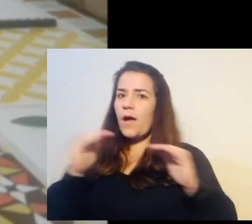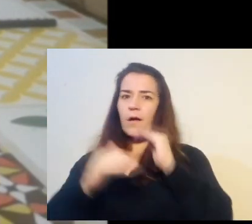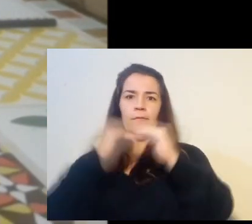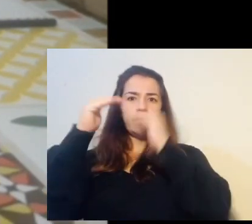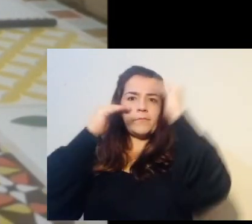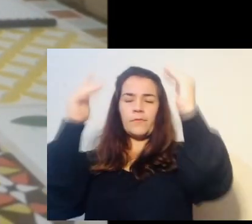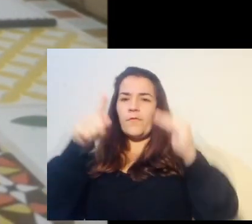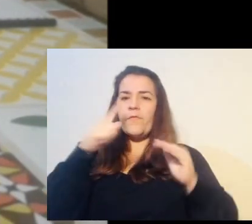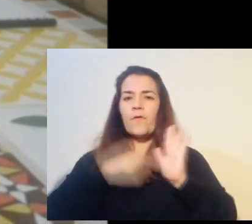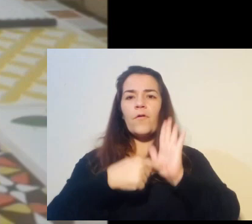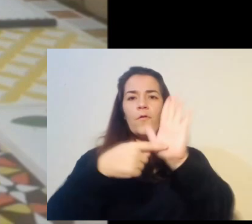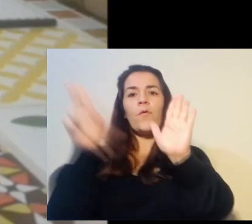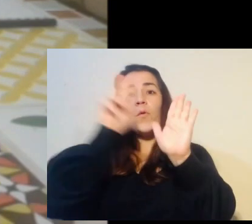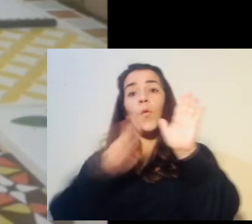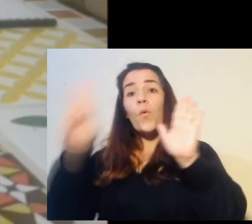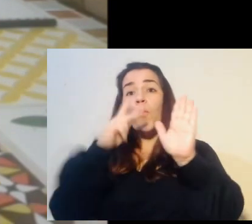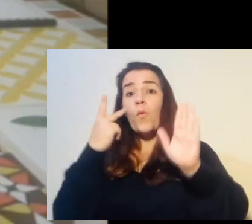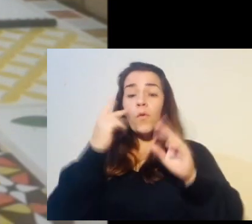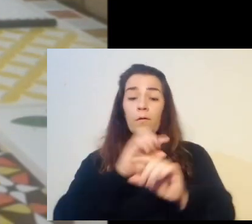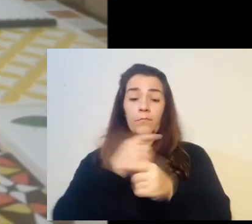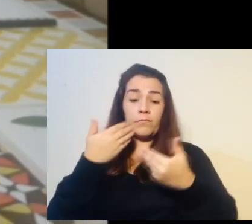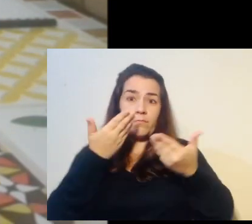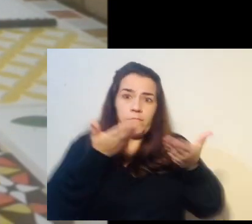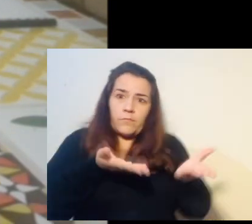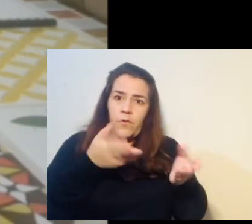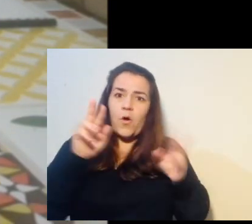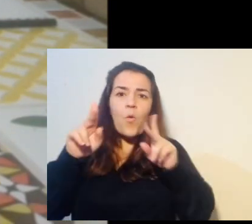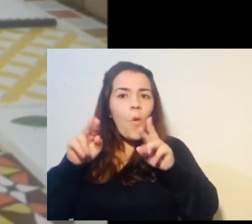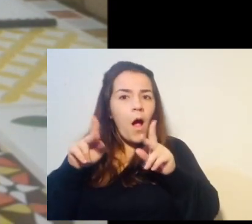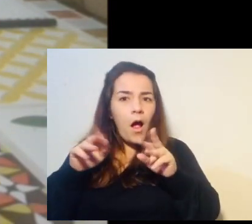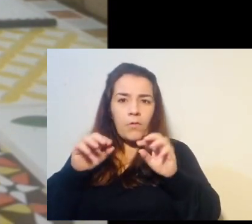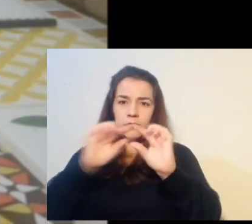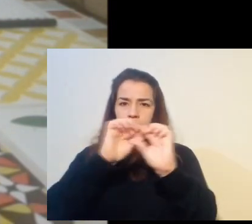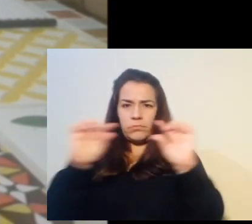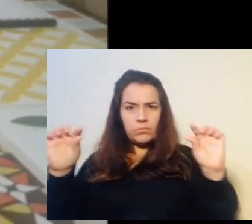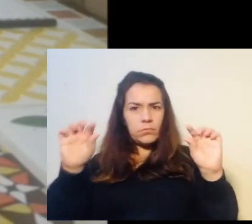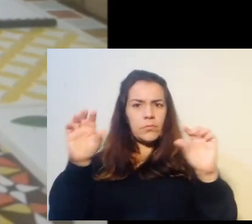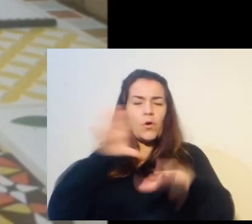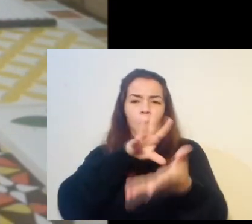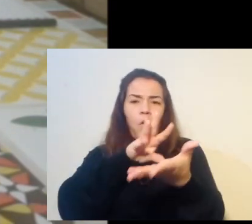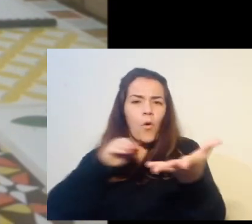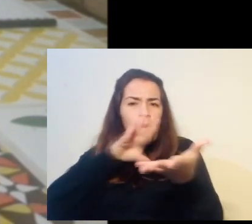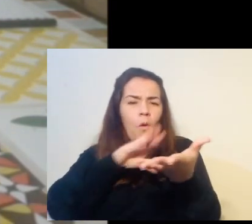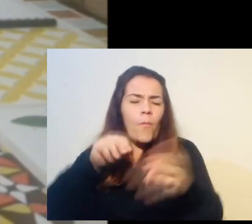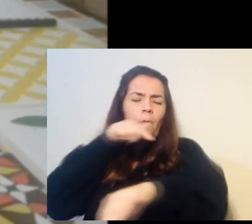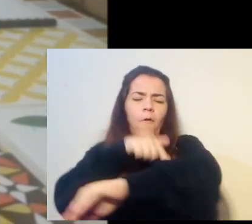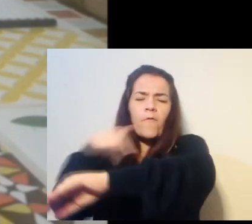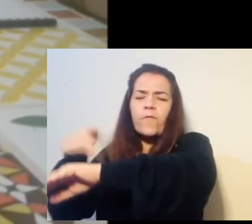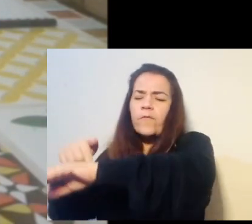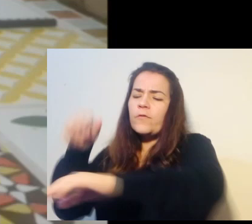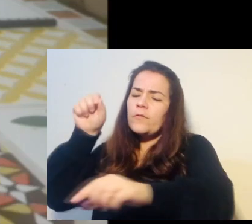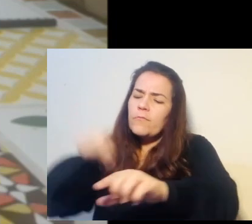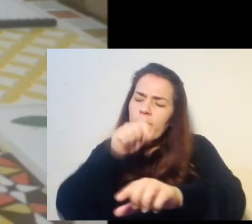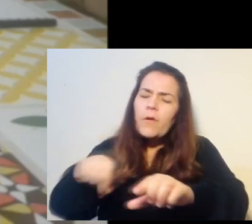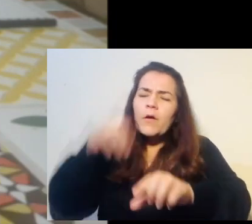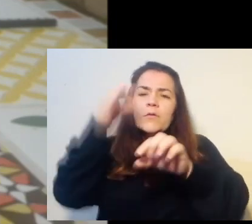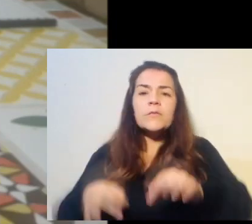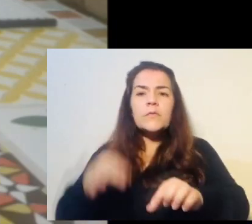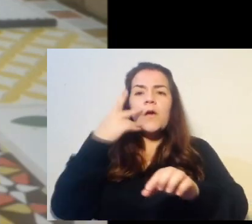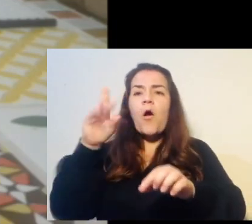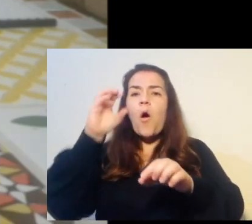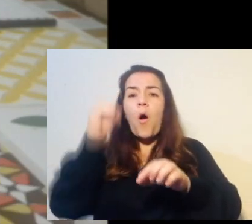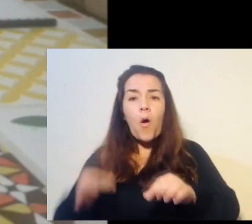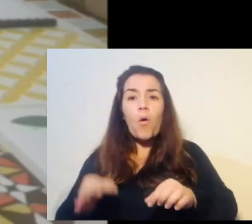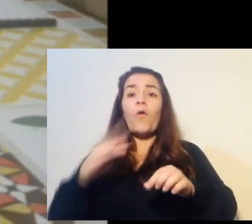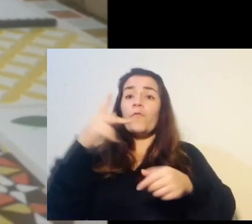gente construir. A gente pode usar um de modelo, usar as mesmas medidas, copiar os furos, marcar, né, ver certinho onde está a